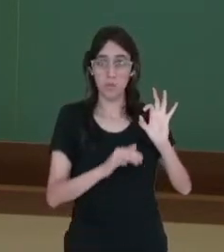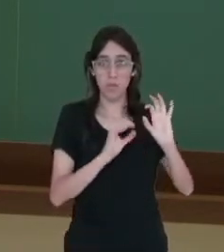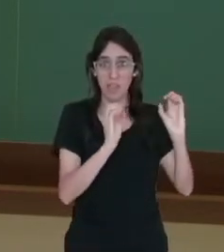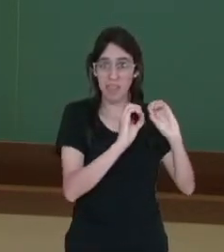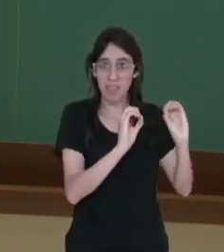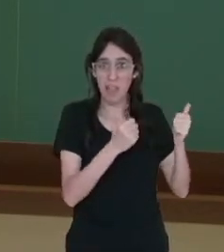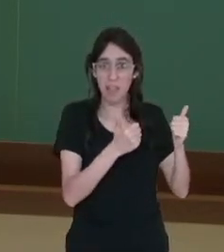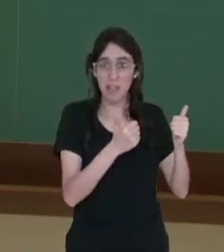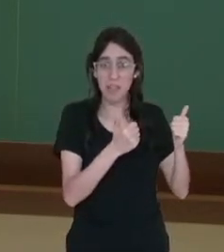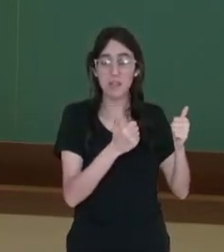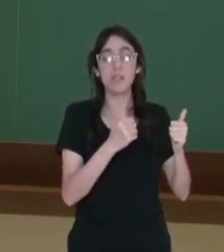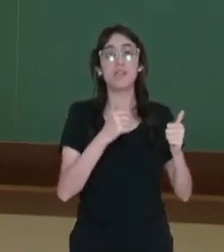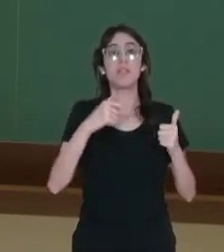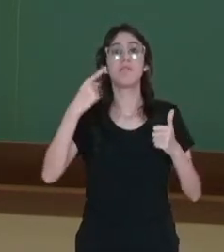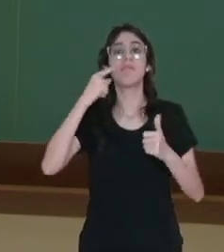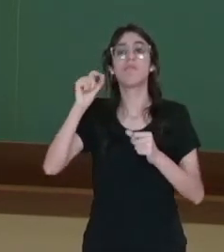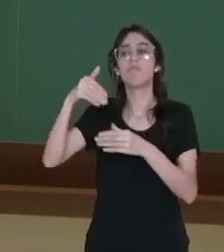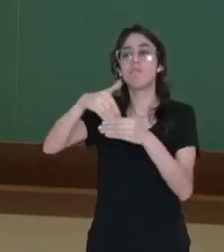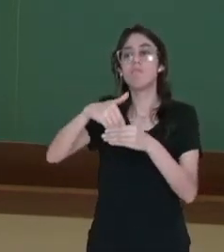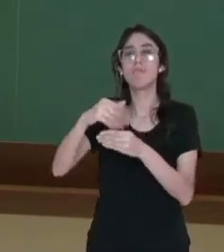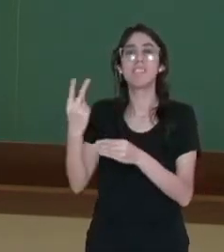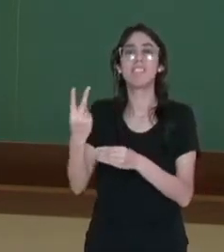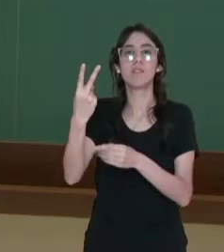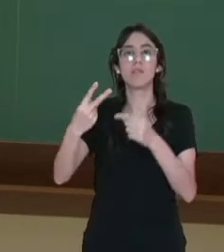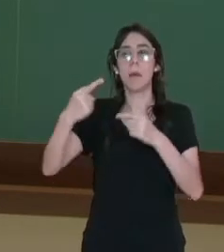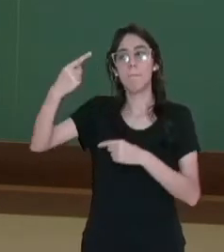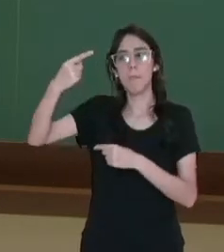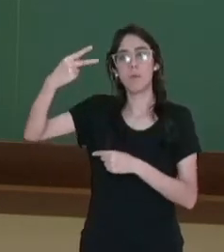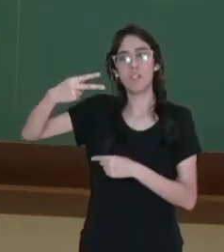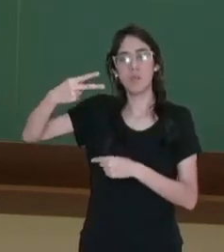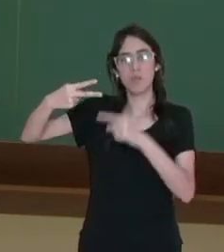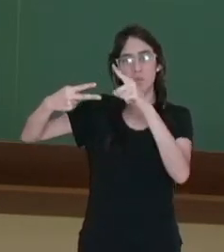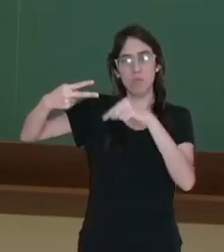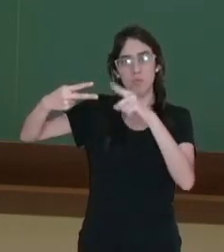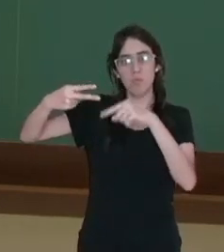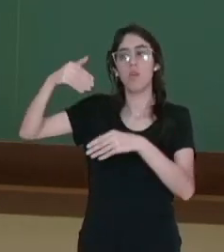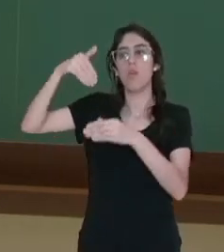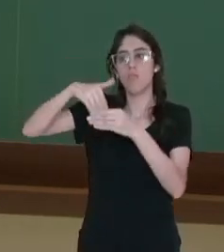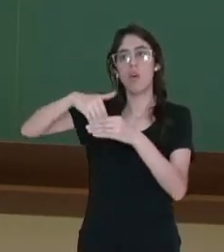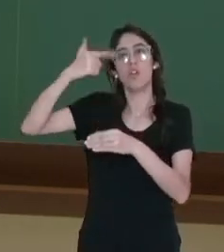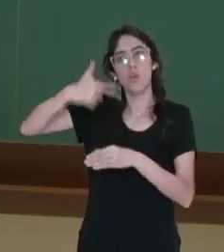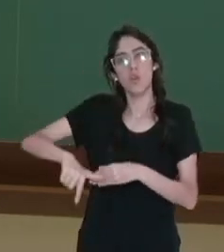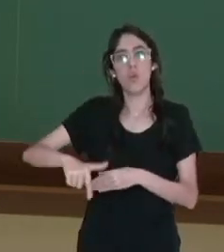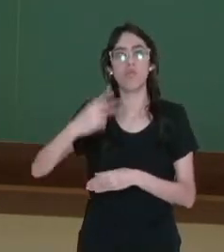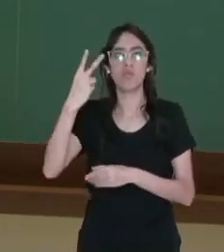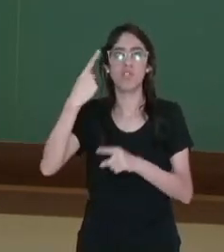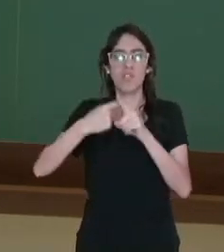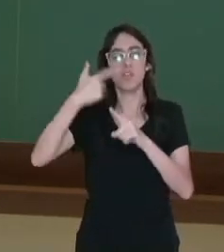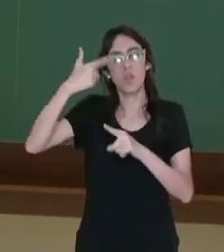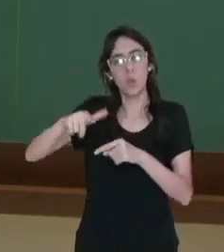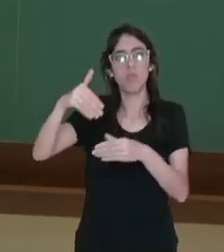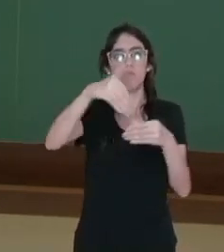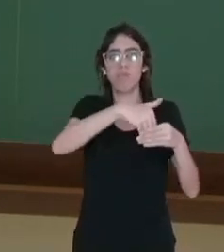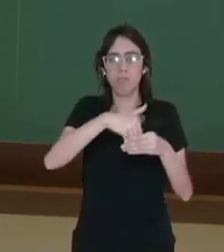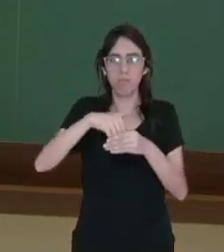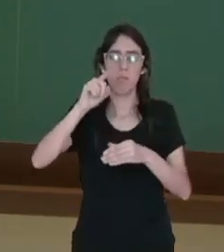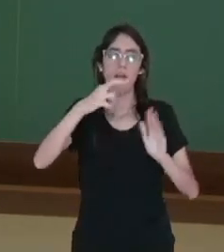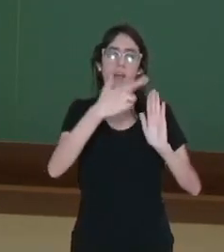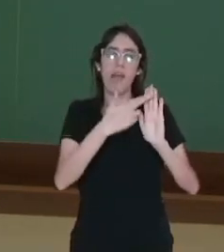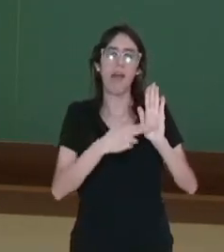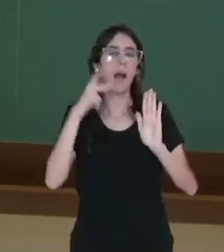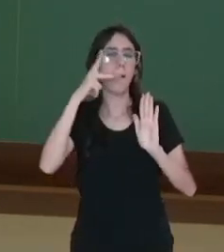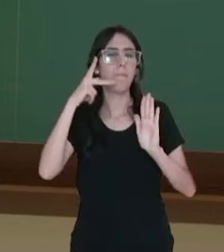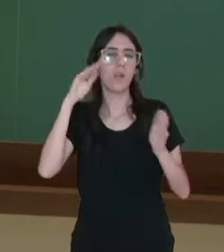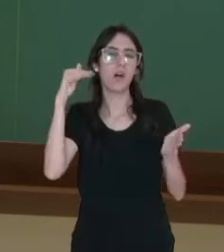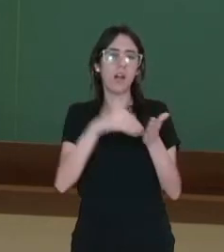dois candidatos melhor votados vão para um segundo turno, ok? Aspectos políticos que ainda são